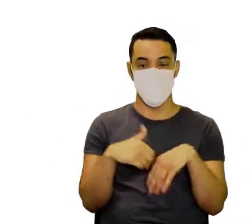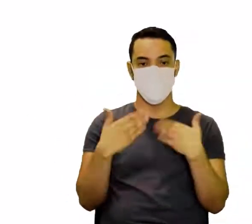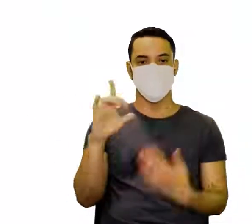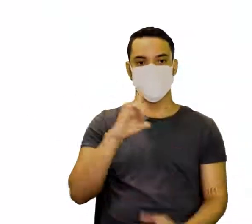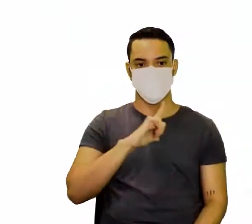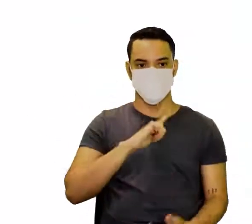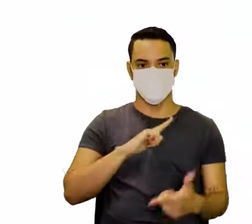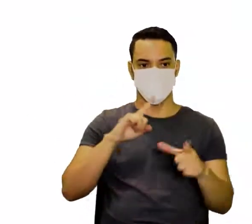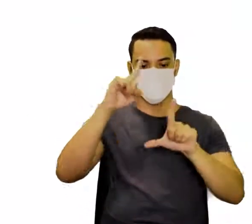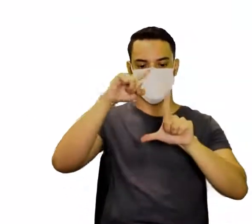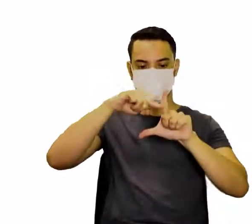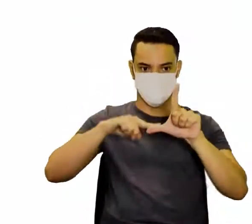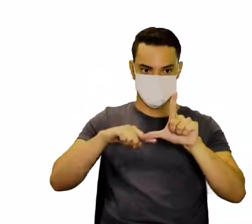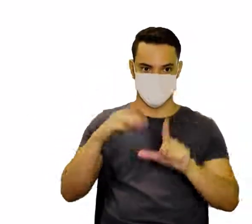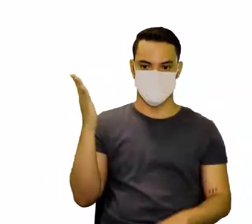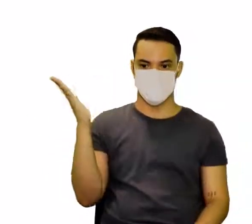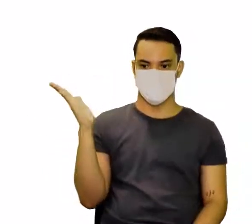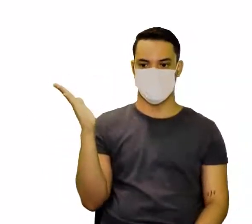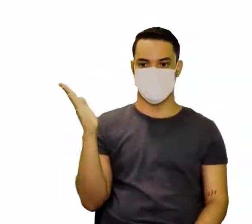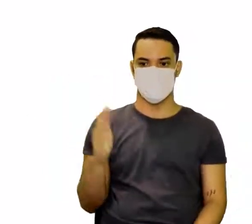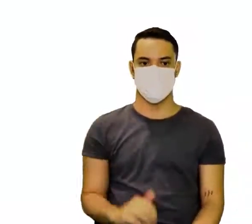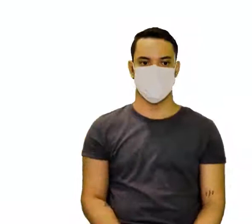o gráfico.